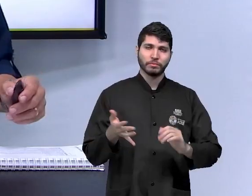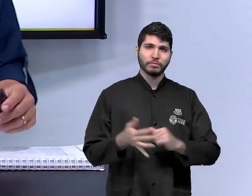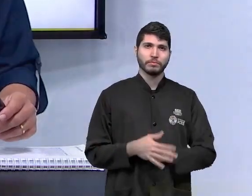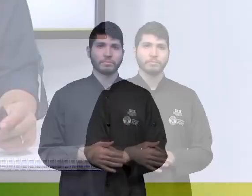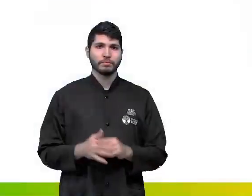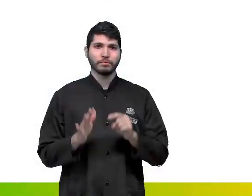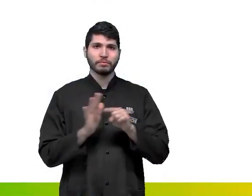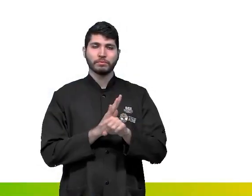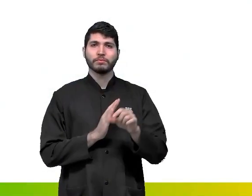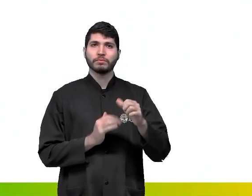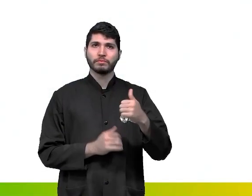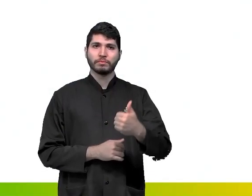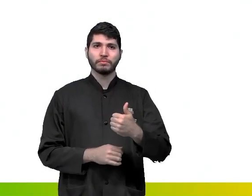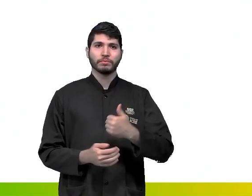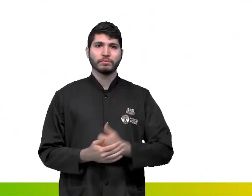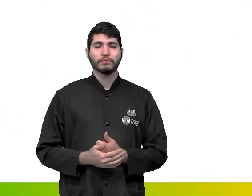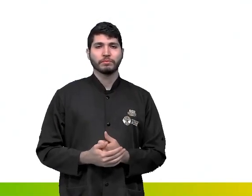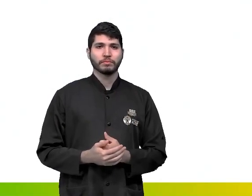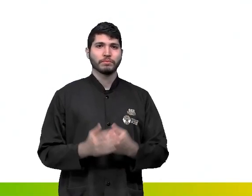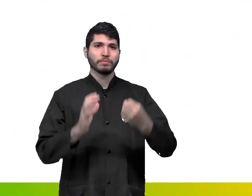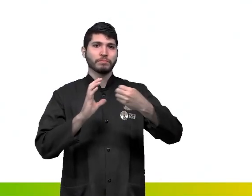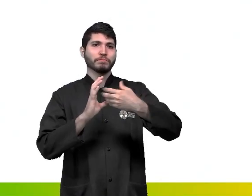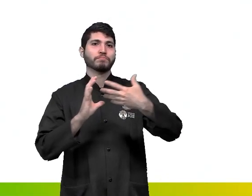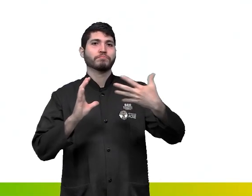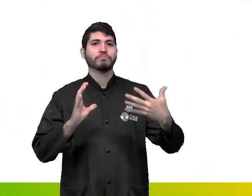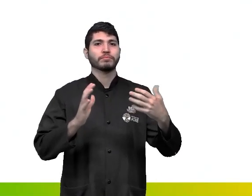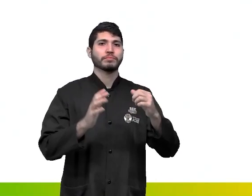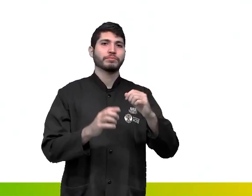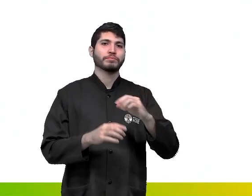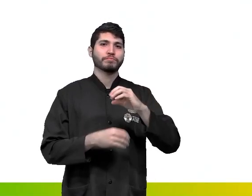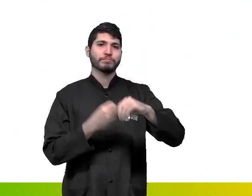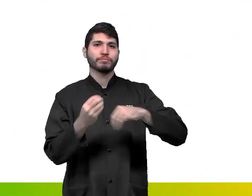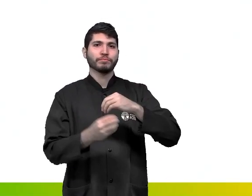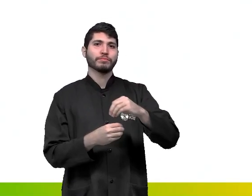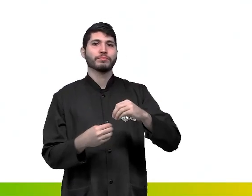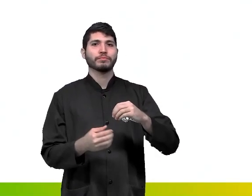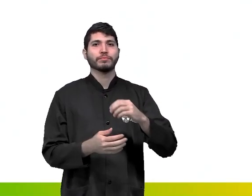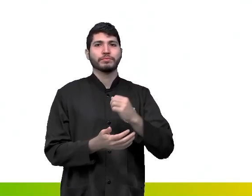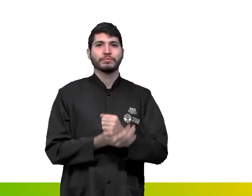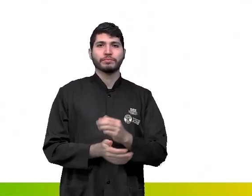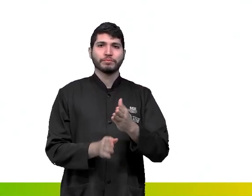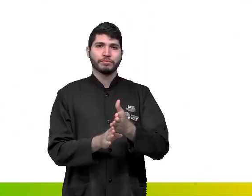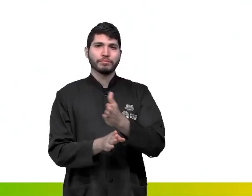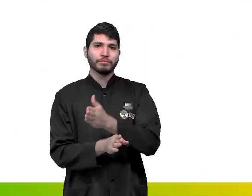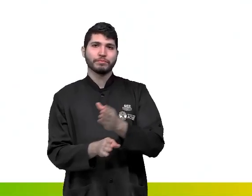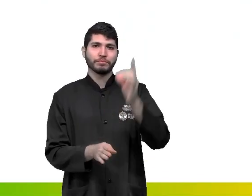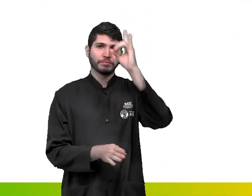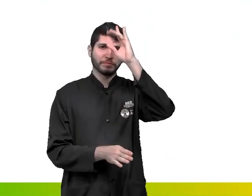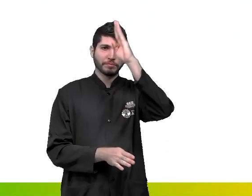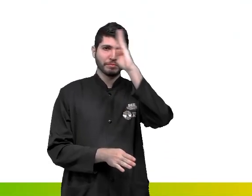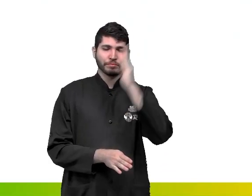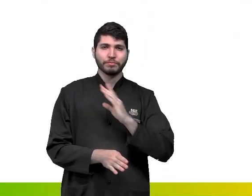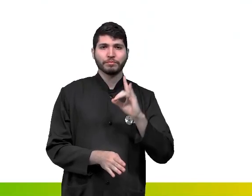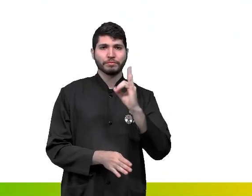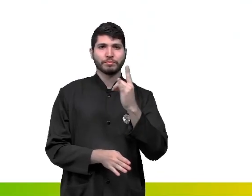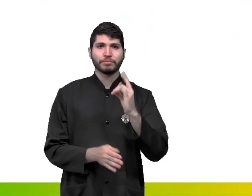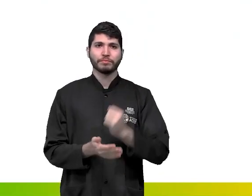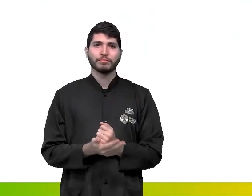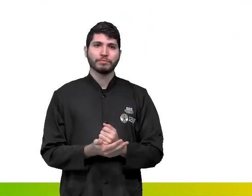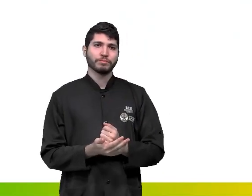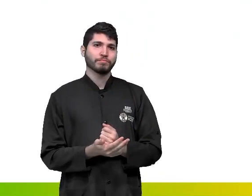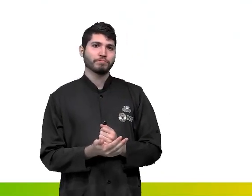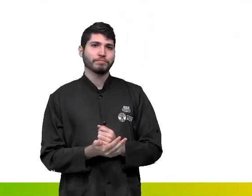de número 1 na tela. O que caracteriza o portunhol falado na fronteira entre Brasil e Bolívia? É uma língua oficial reconhecida pelos